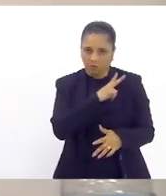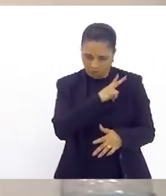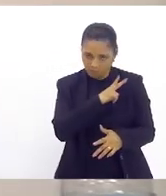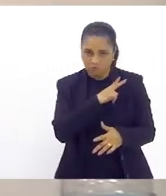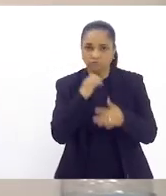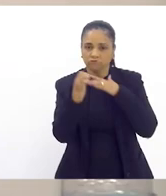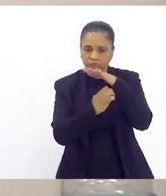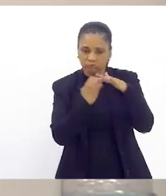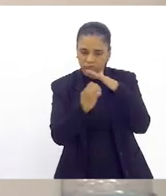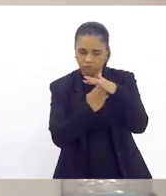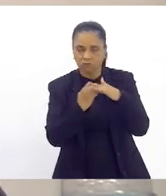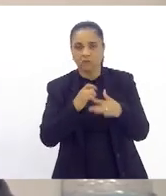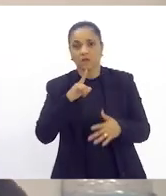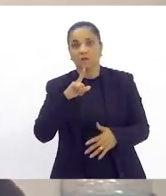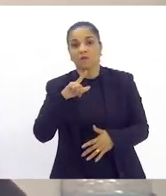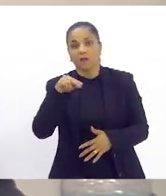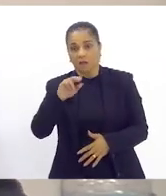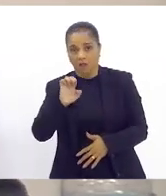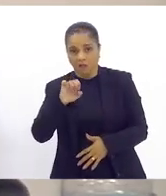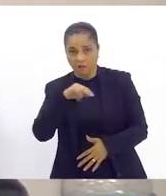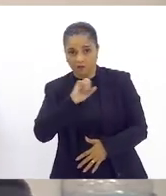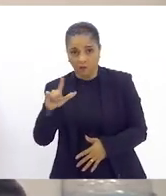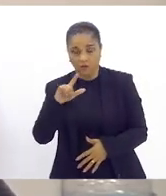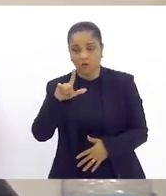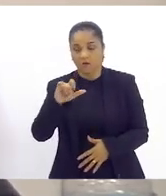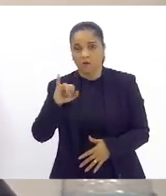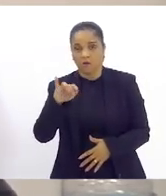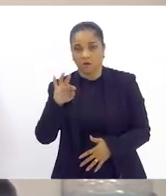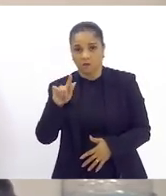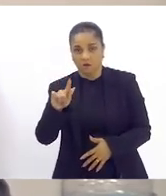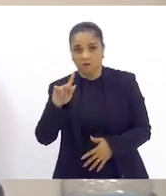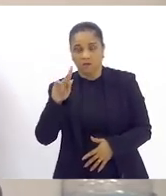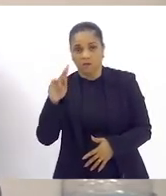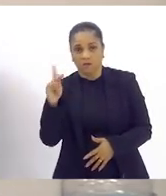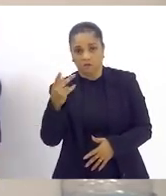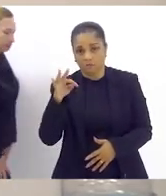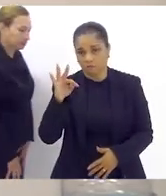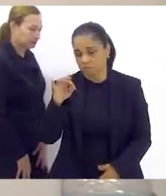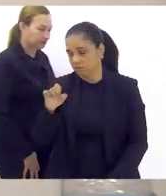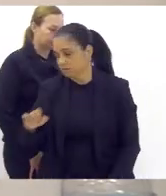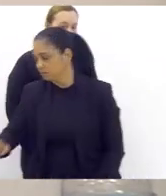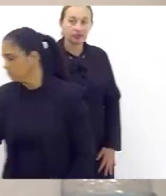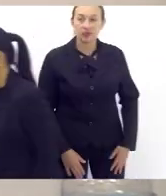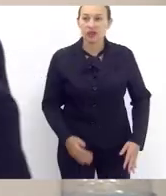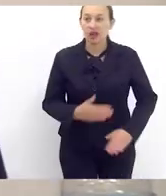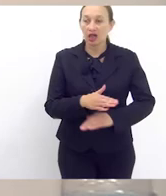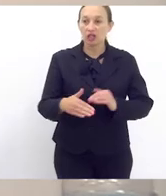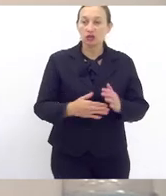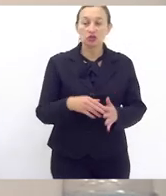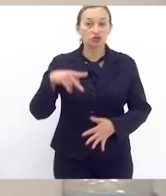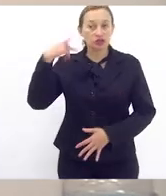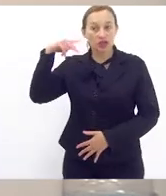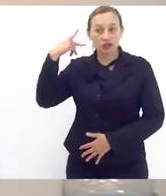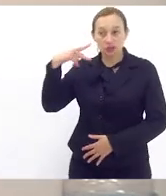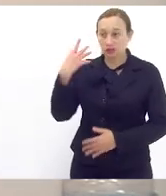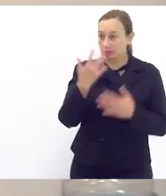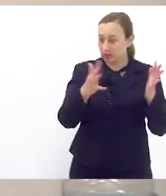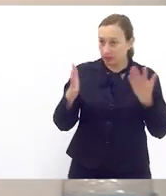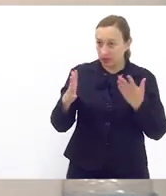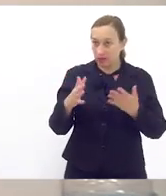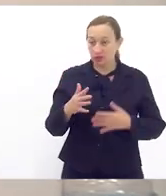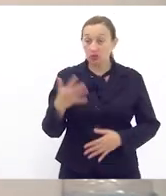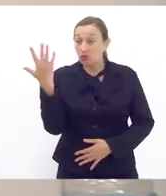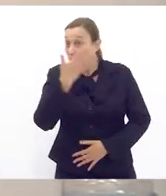a enel e a light Mas são coisas que precisam ser ditas antes disso cumprimento aos vereadores presentes é não